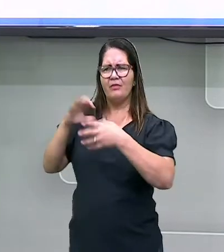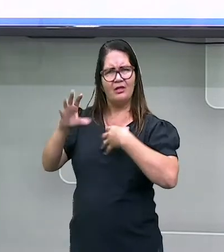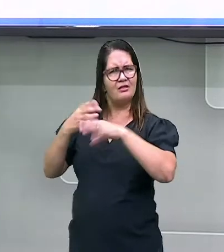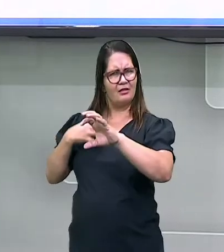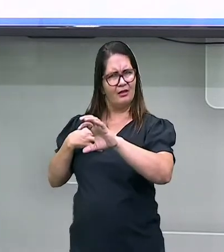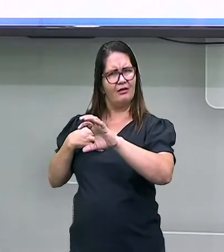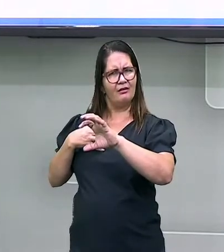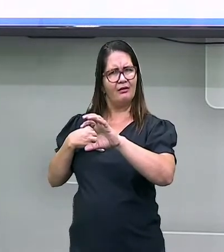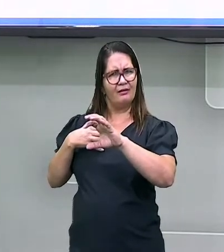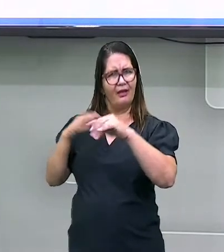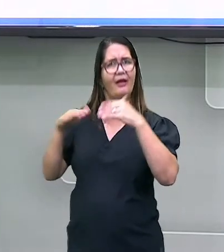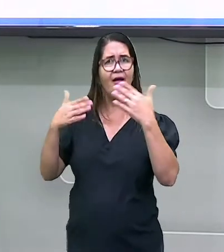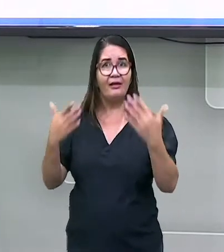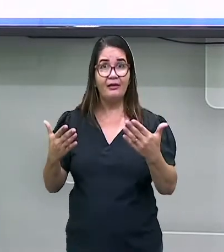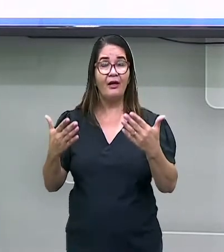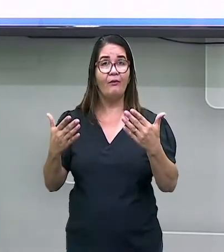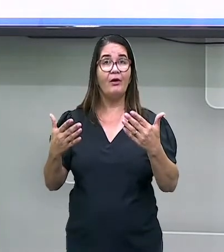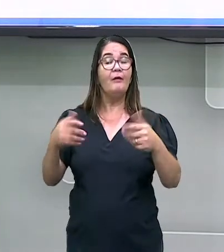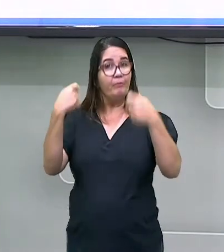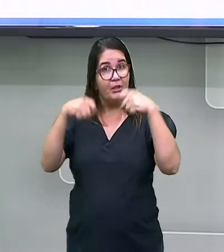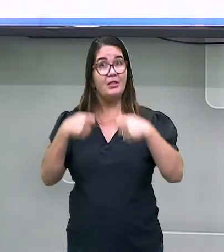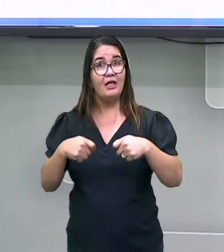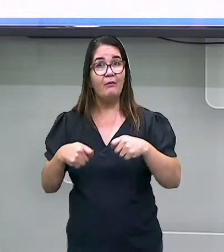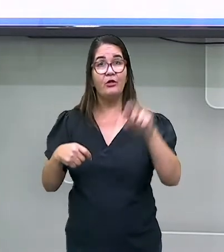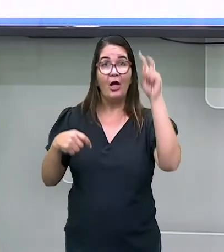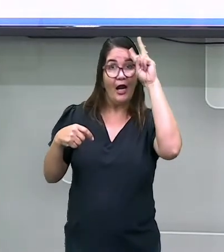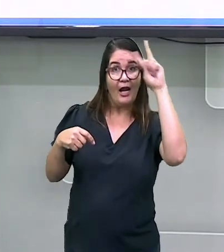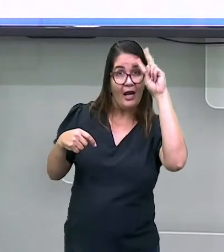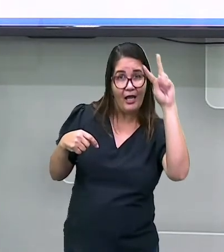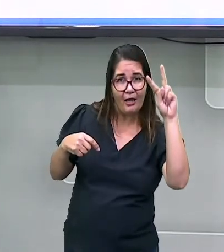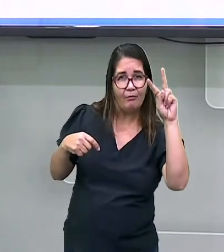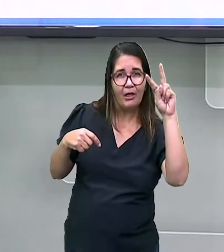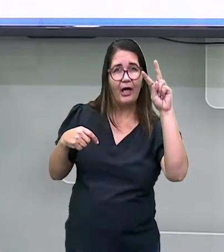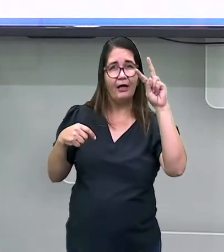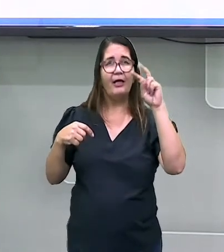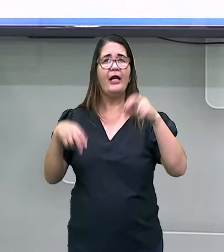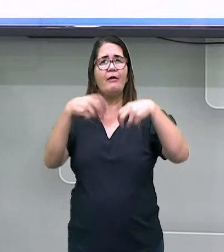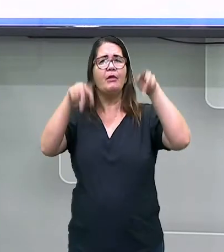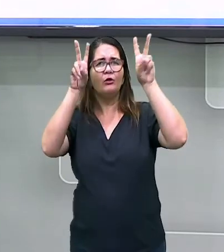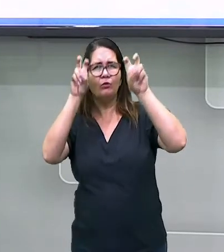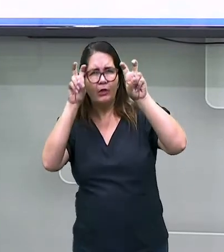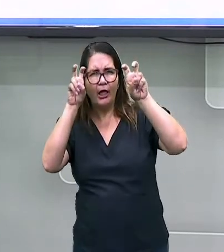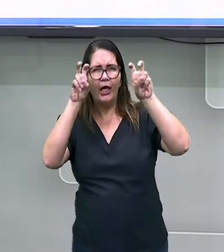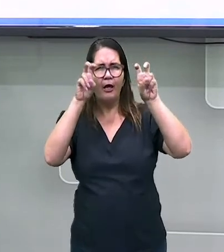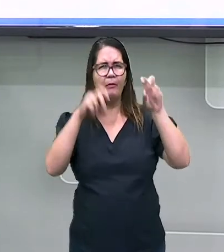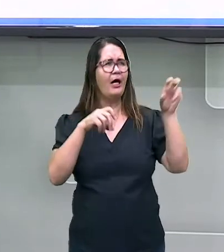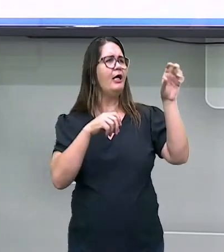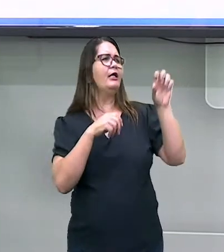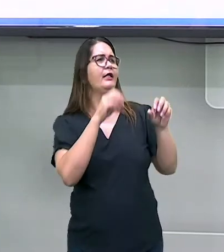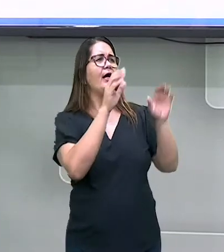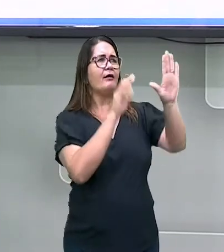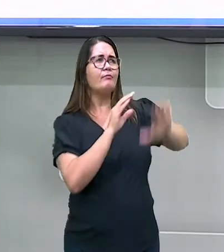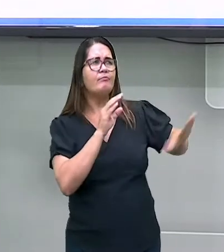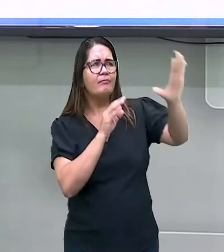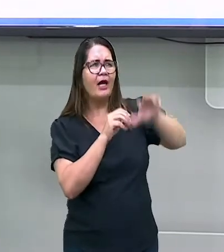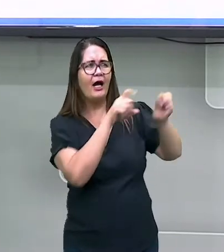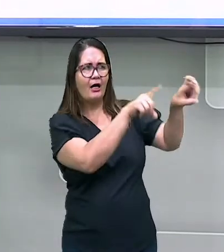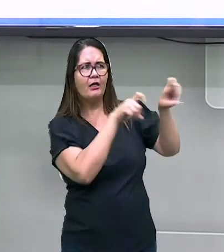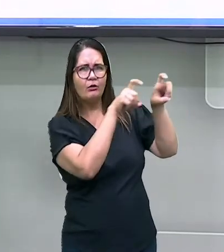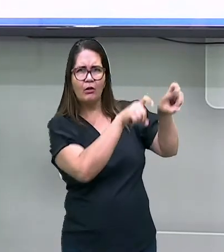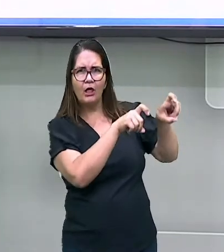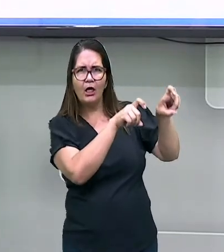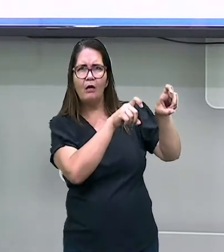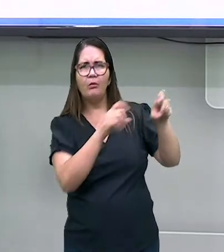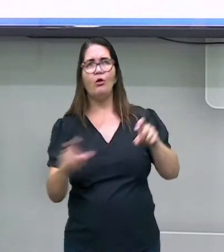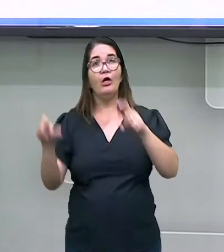cidade. Então, um com o outro vivendo aqui em sociedade, eles vão estar o quê? Ajudando na